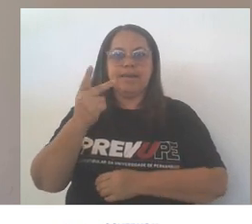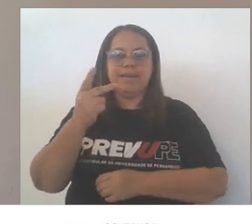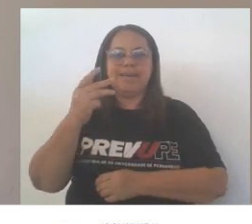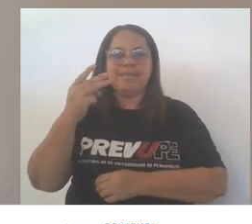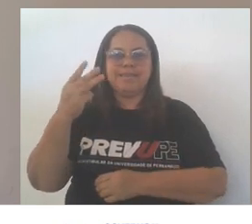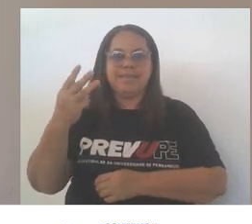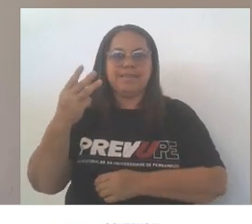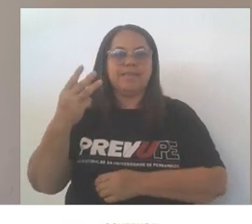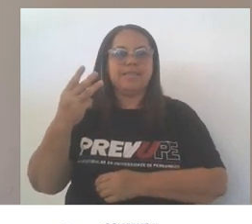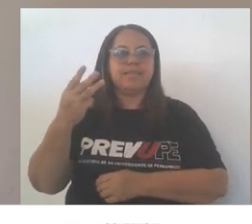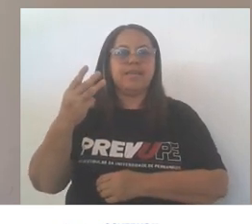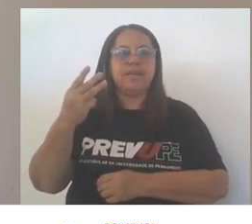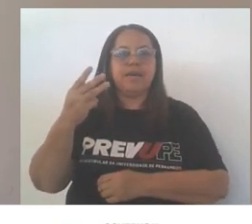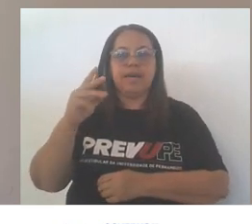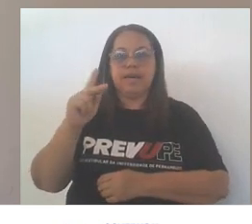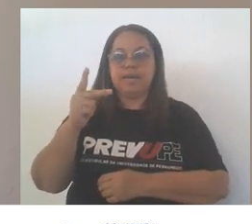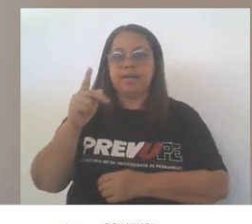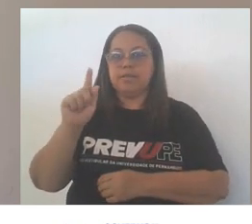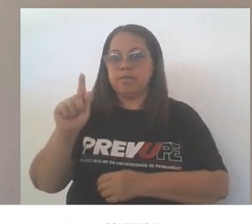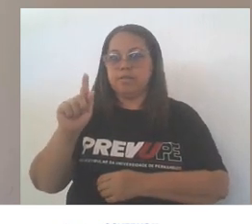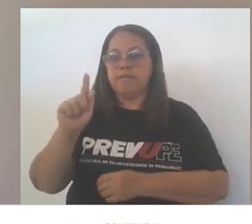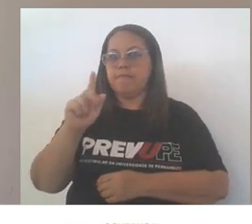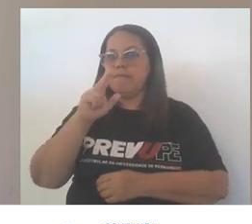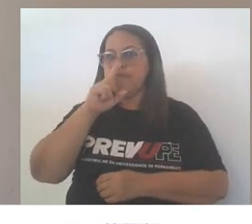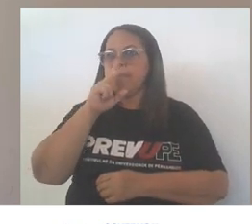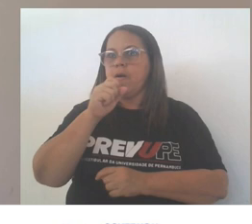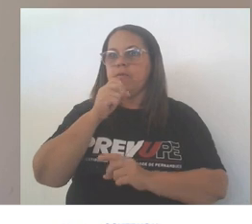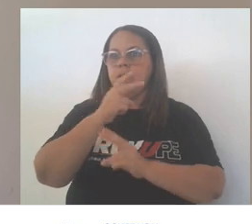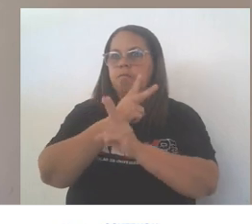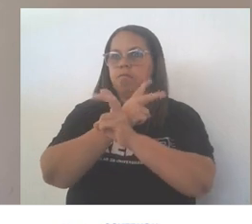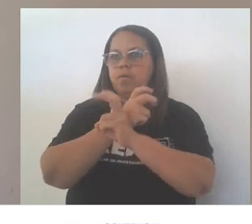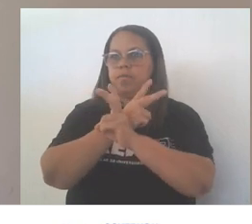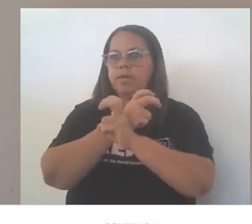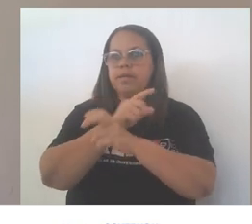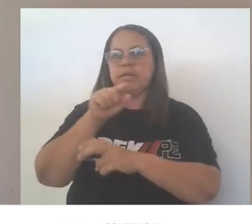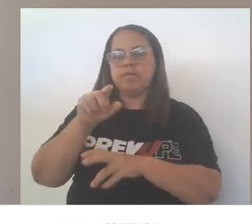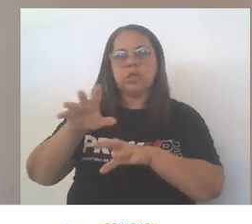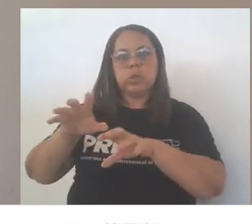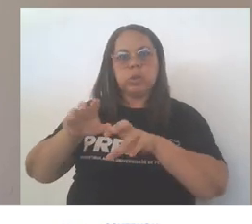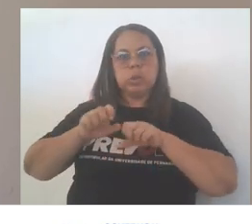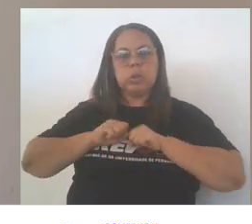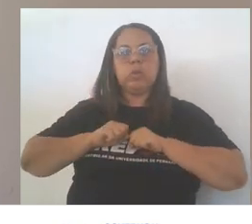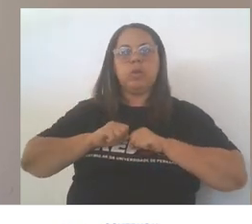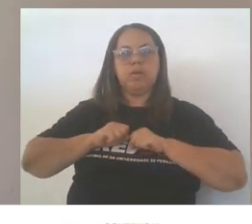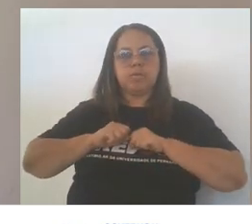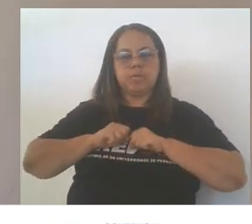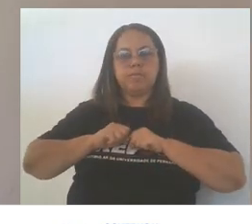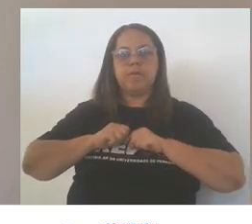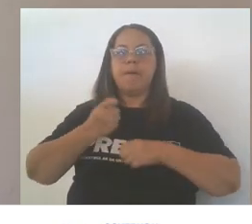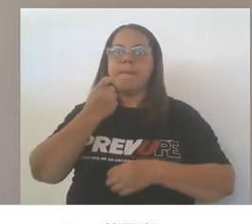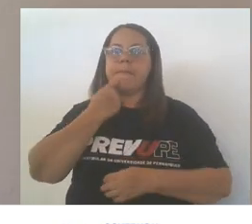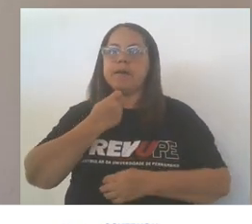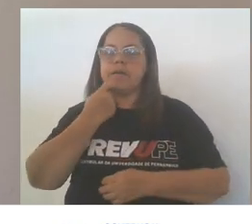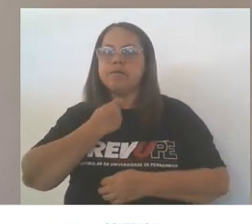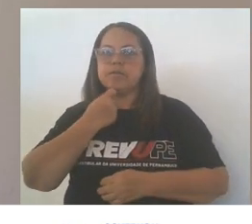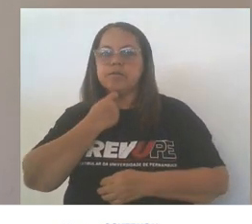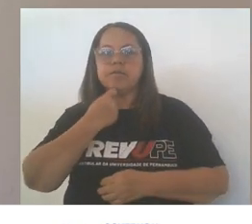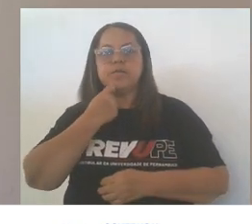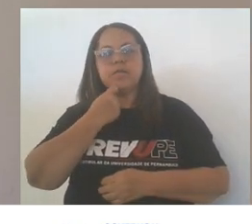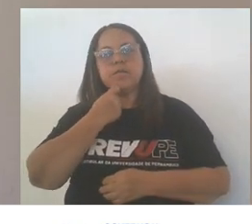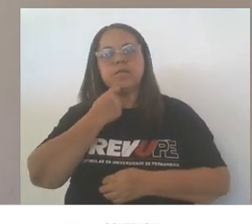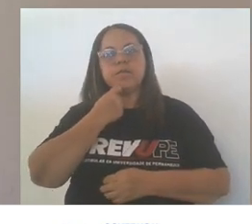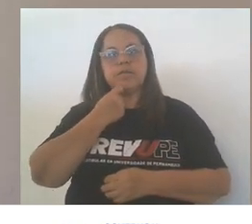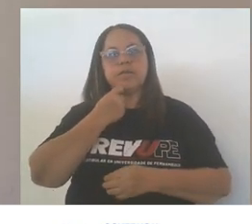CH3HG+, altamente tóxico. Essa forma de mercúrio é absorvida por organismos aquáticos, como peixes, que